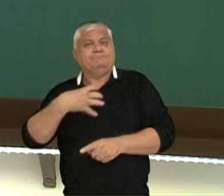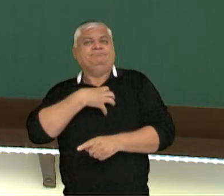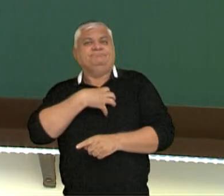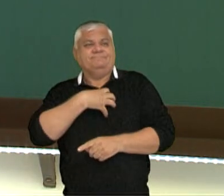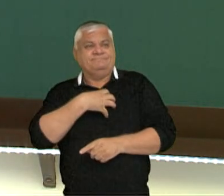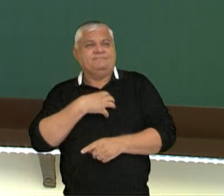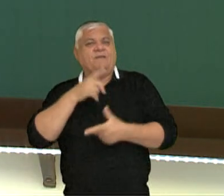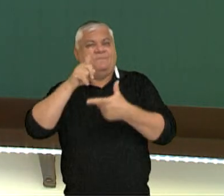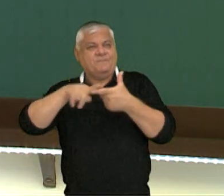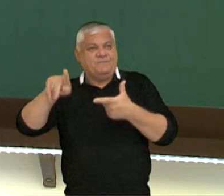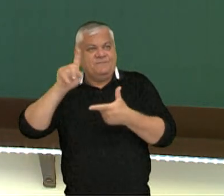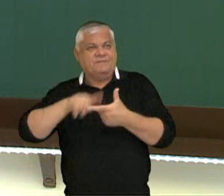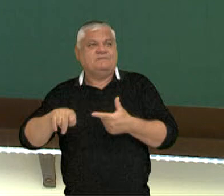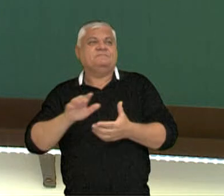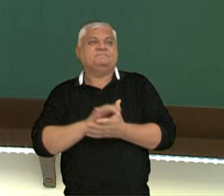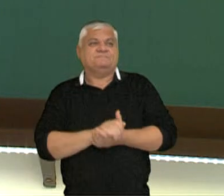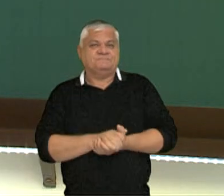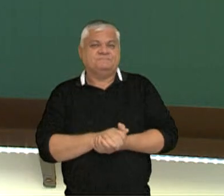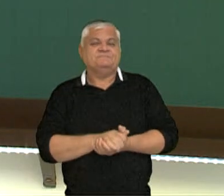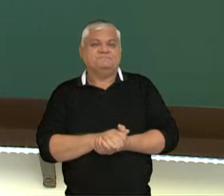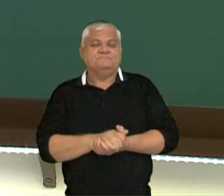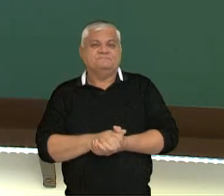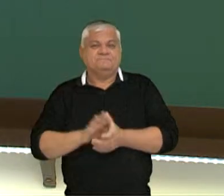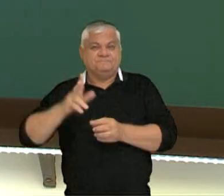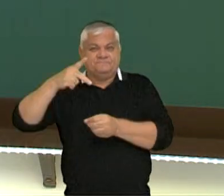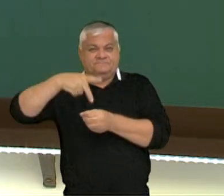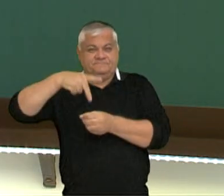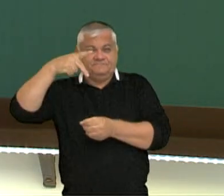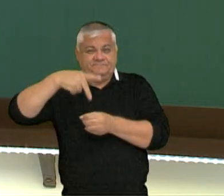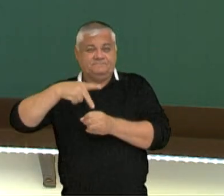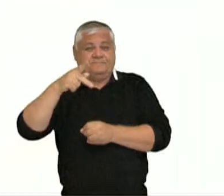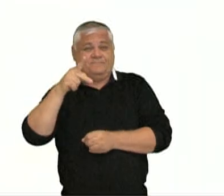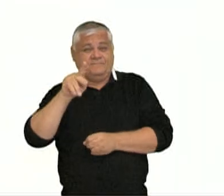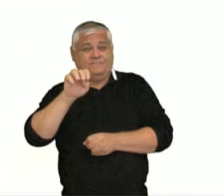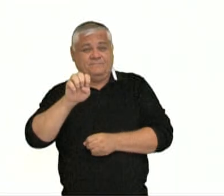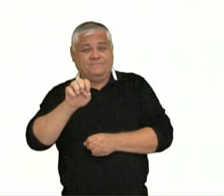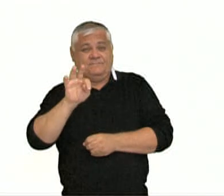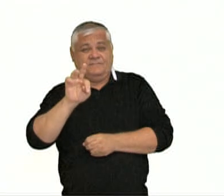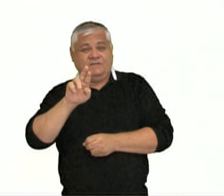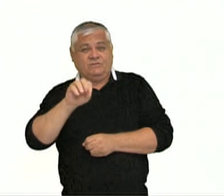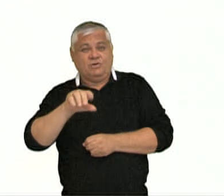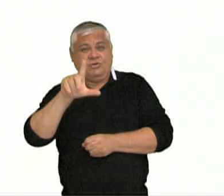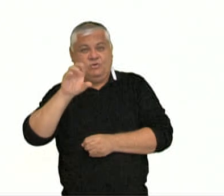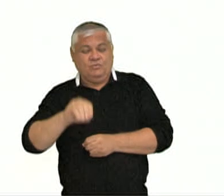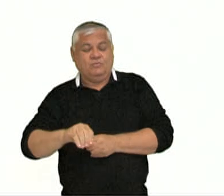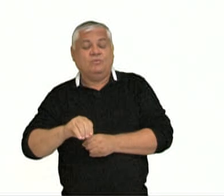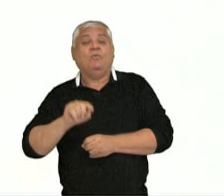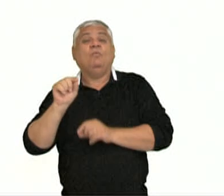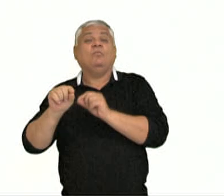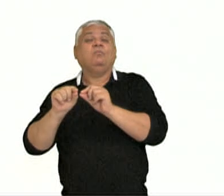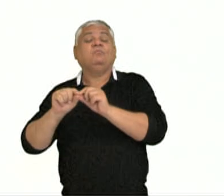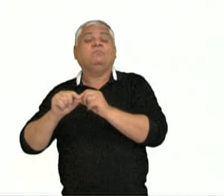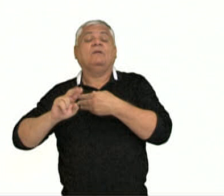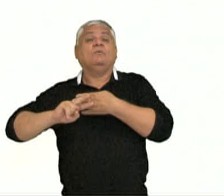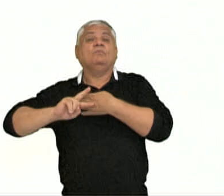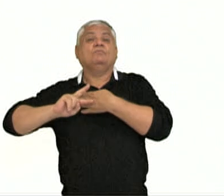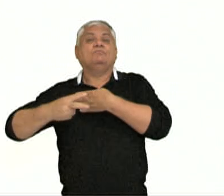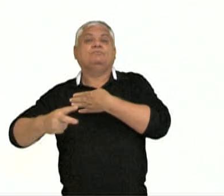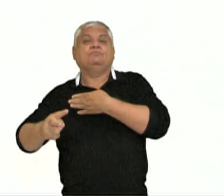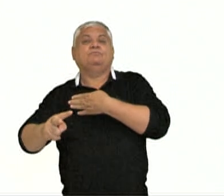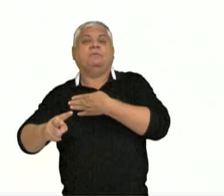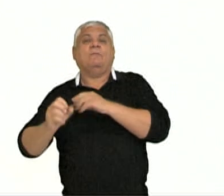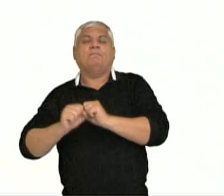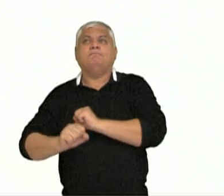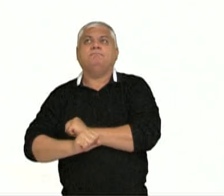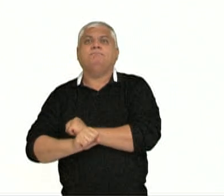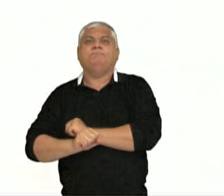outro problema que nós temos. O petróleo, que a gente já comentou lá, a questão dos acidentes. Qual é a consequência, então, quando eu tenho